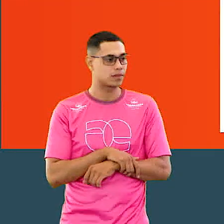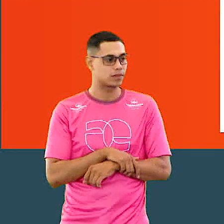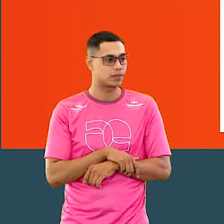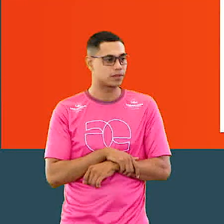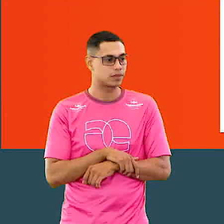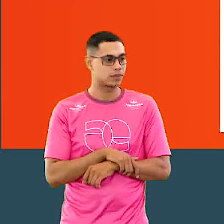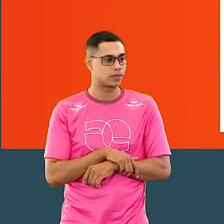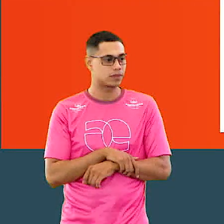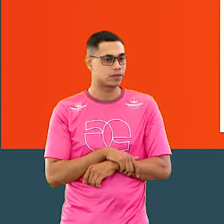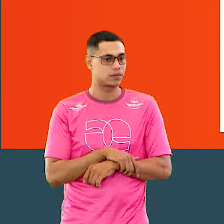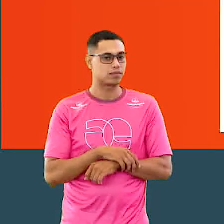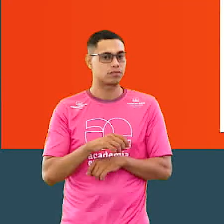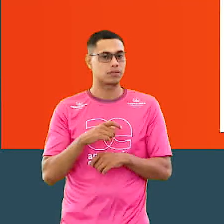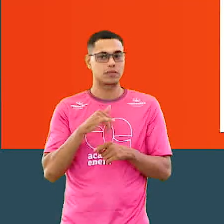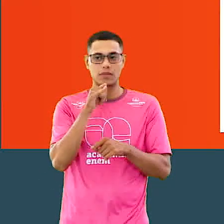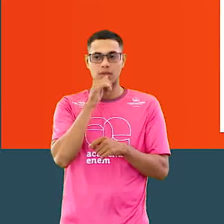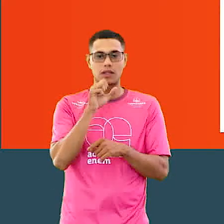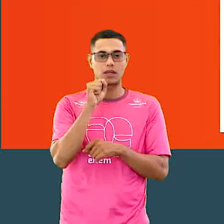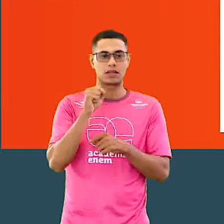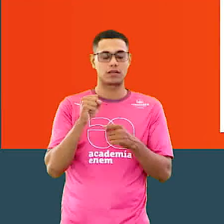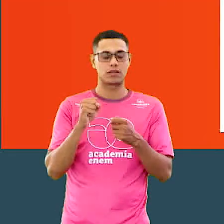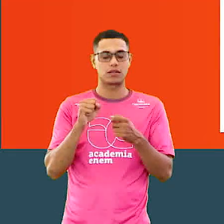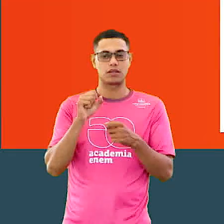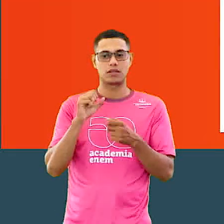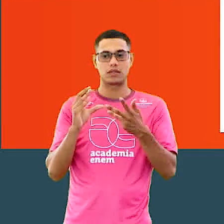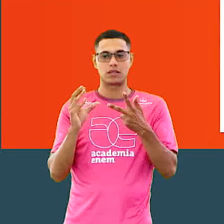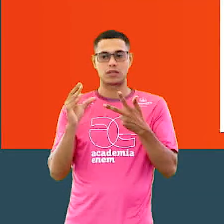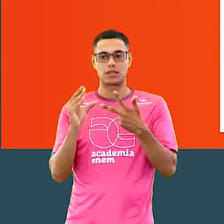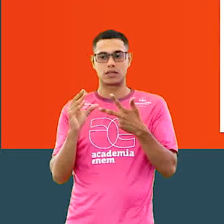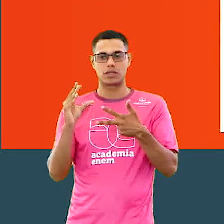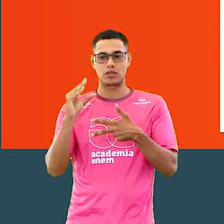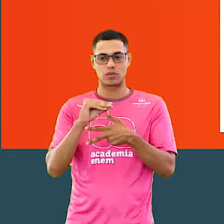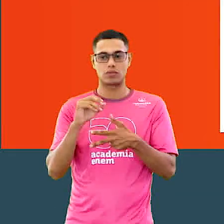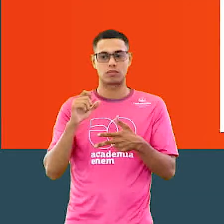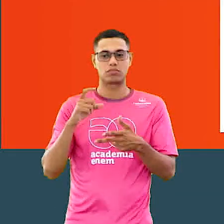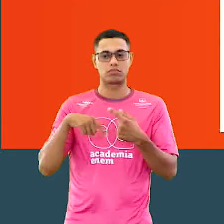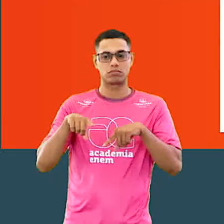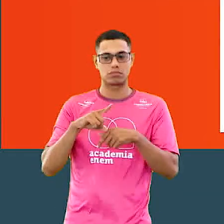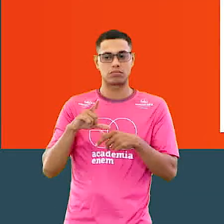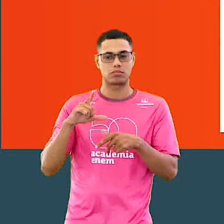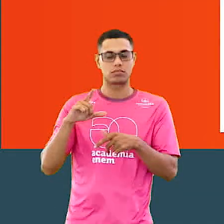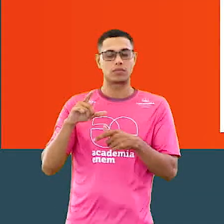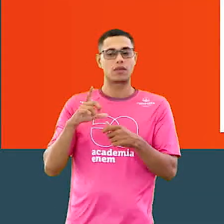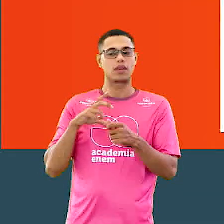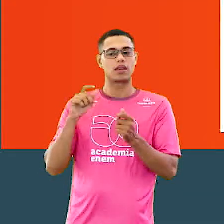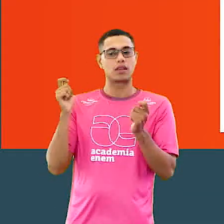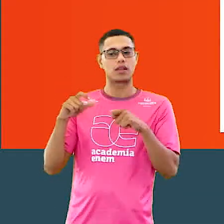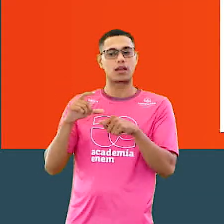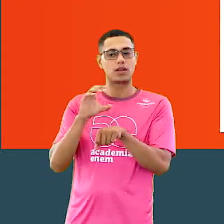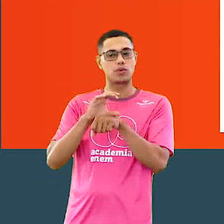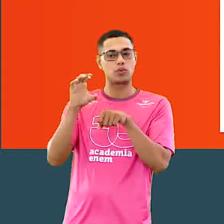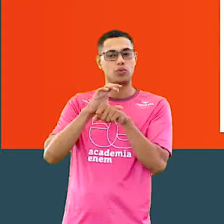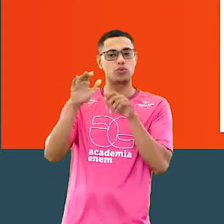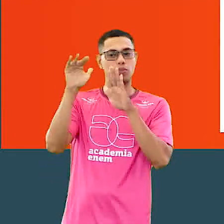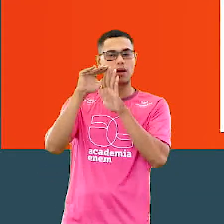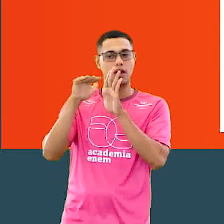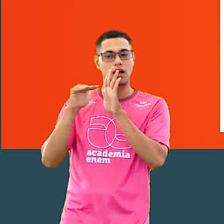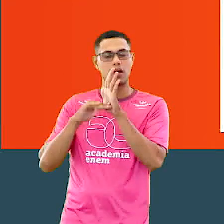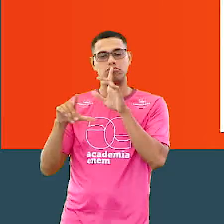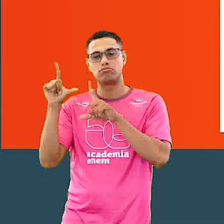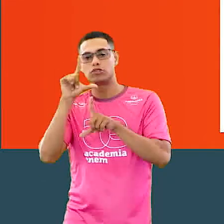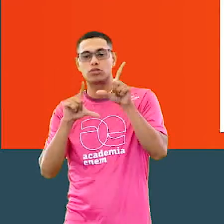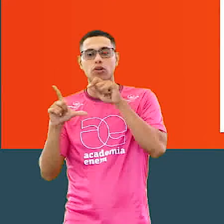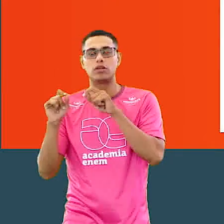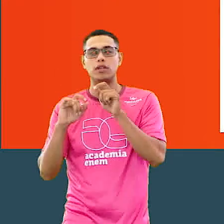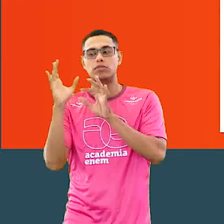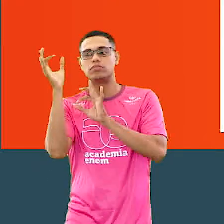SISU, escolhendo qual é o curso, escolhendo qual é a faculdade, escolhendo qual é o estado, qual é a cidade, mexendo